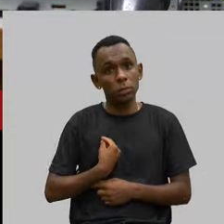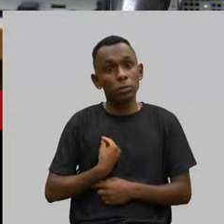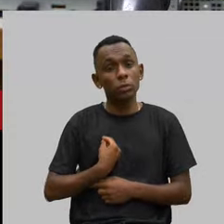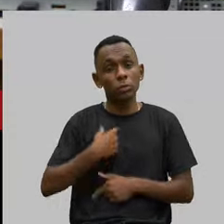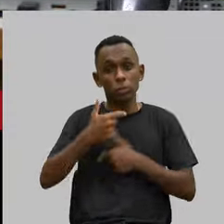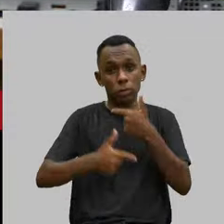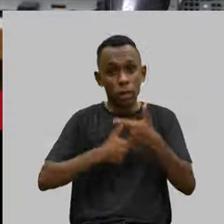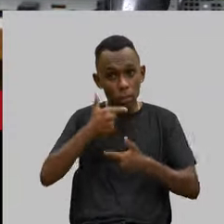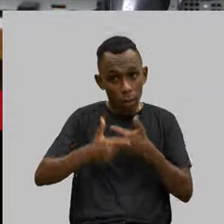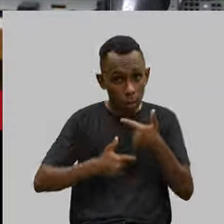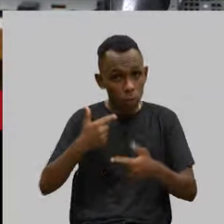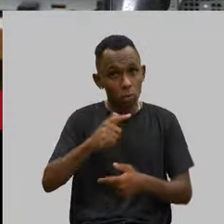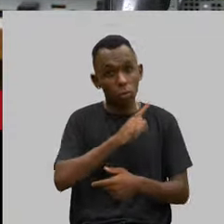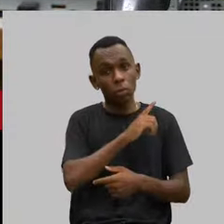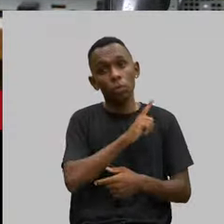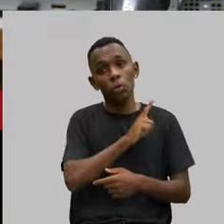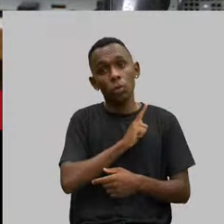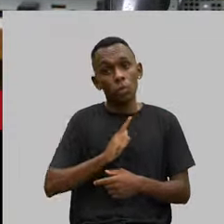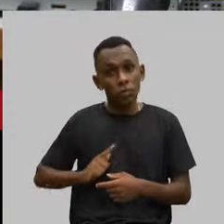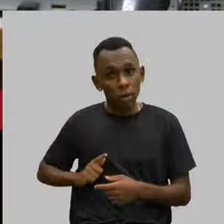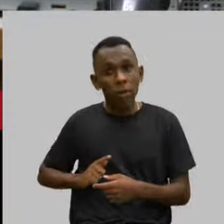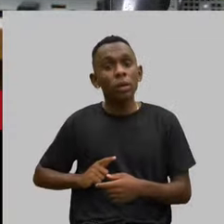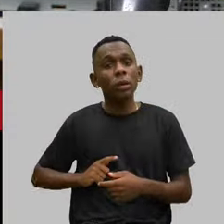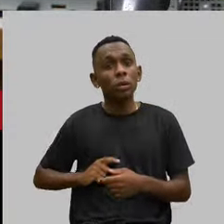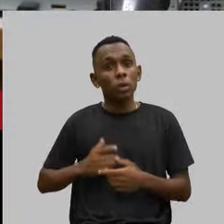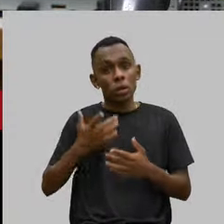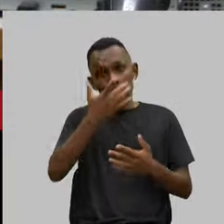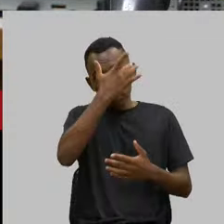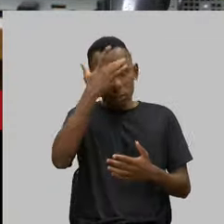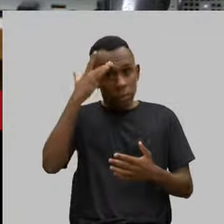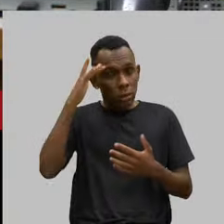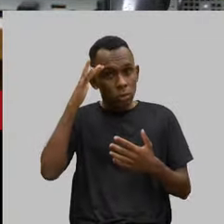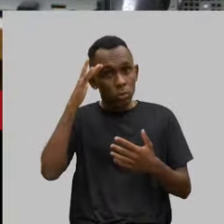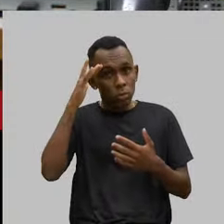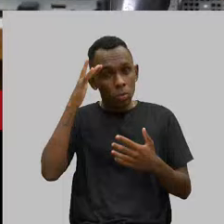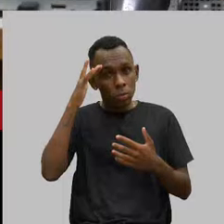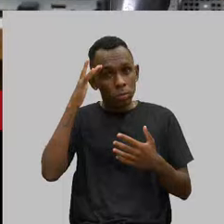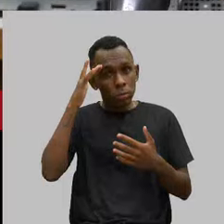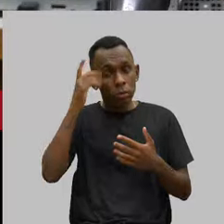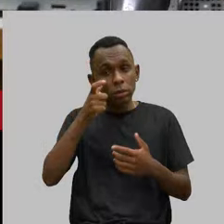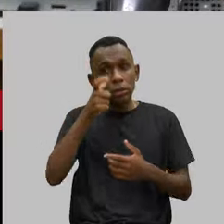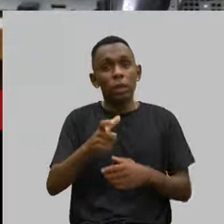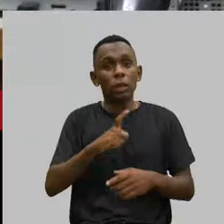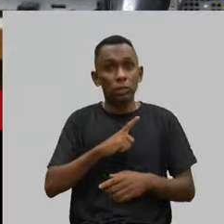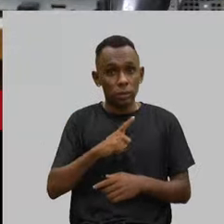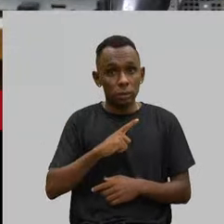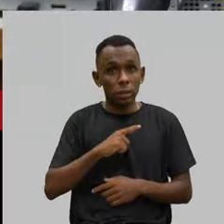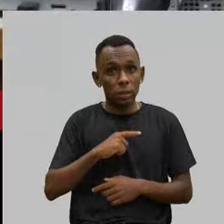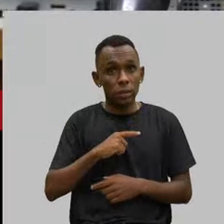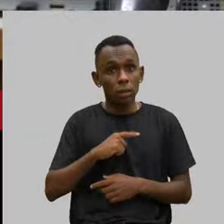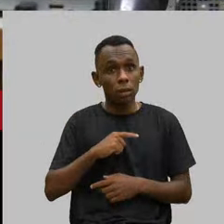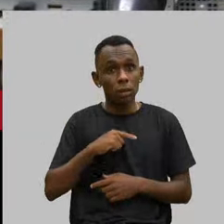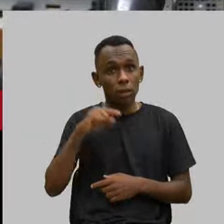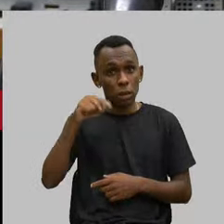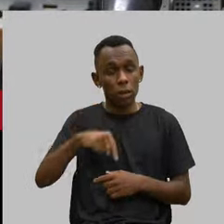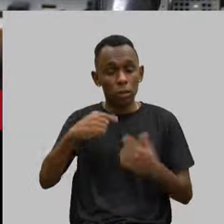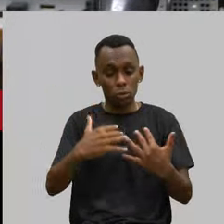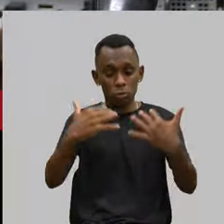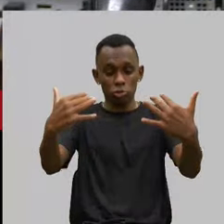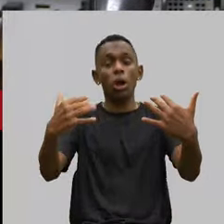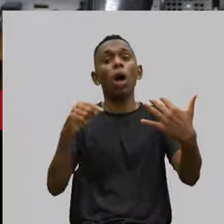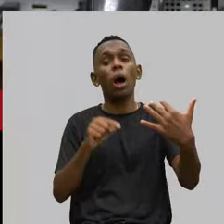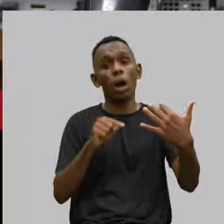Servidores do público interessado num espaço mais democrático que nós temos nessa casa que é z Zé de